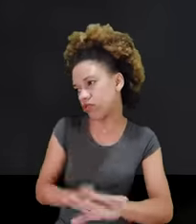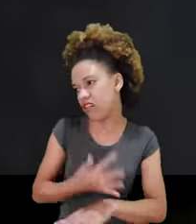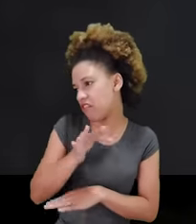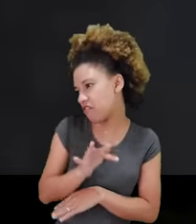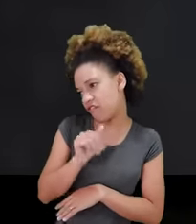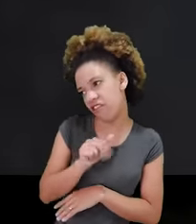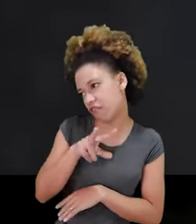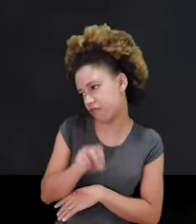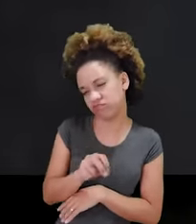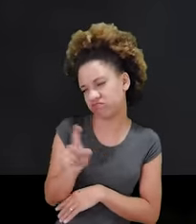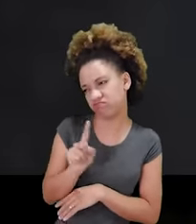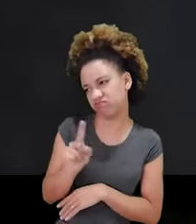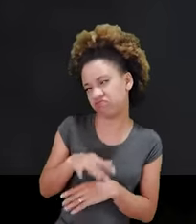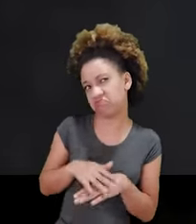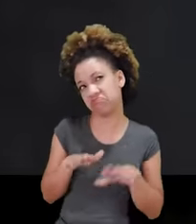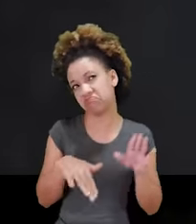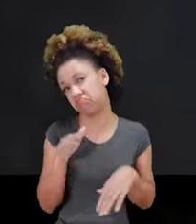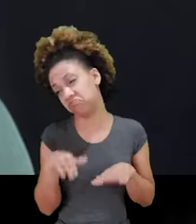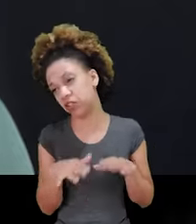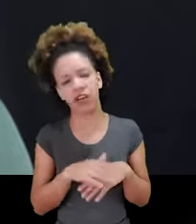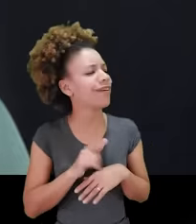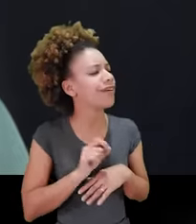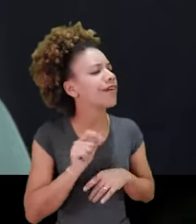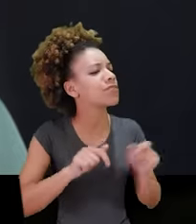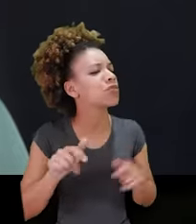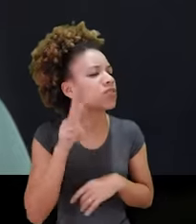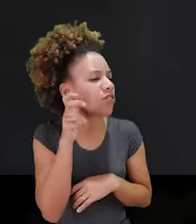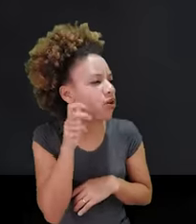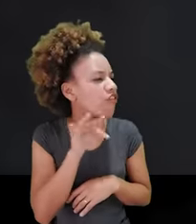fado, eu ouço fado muito pontualmente, mas muito pontualmente. Quem ouve fado?